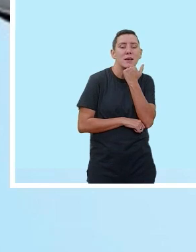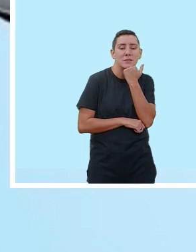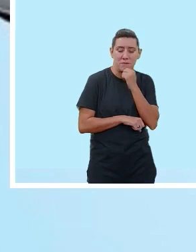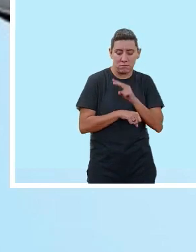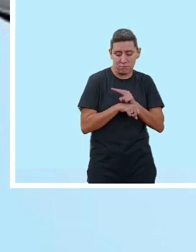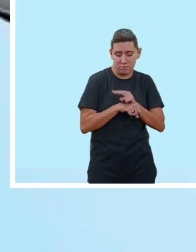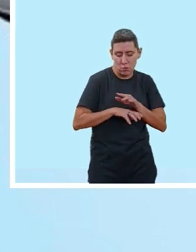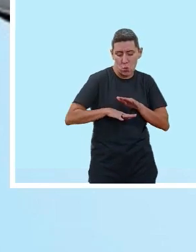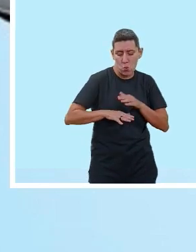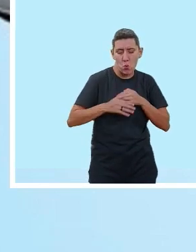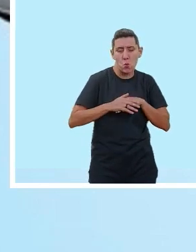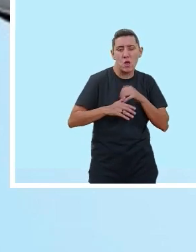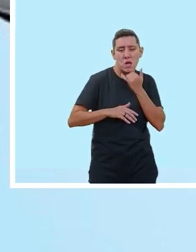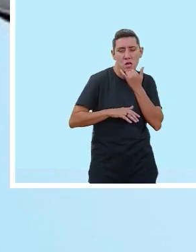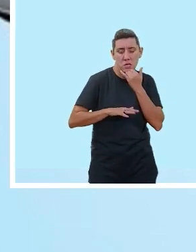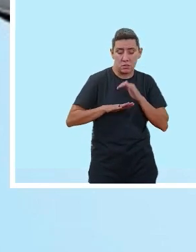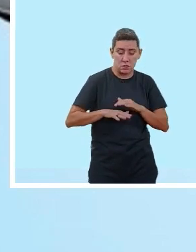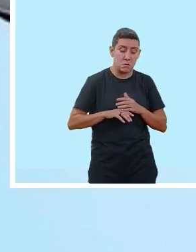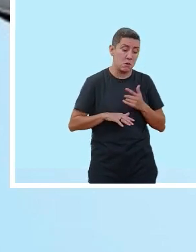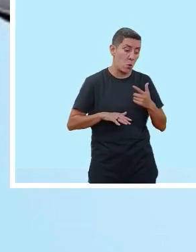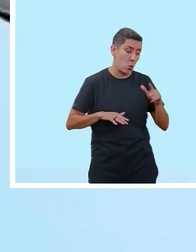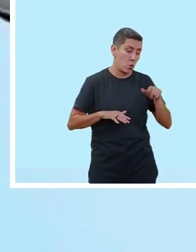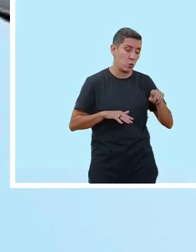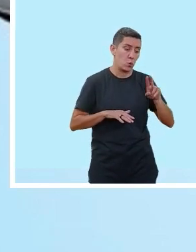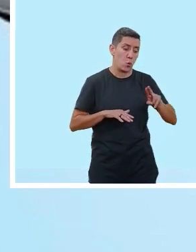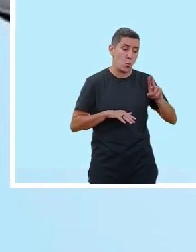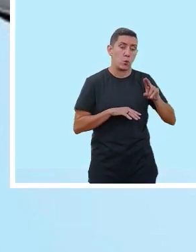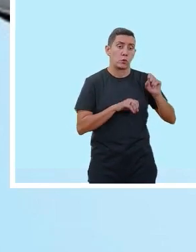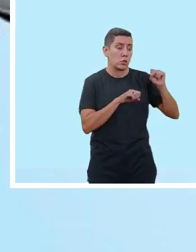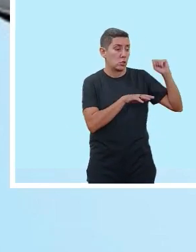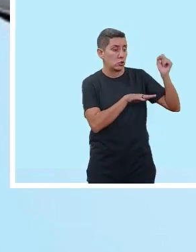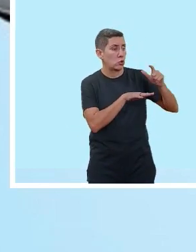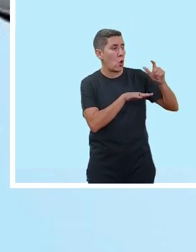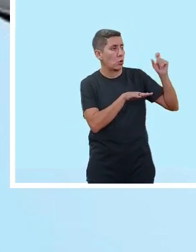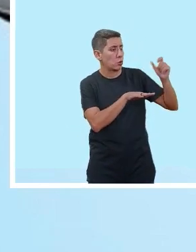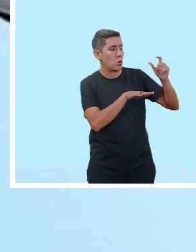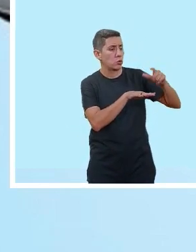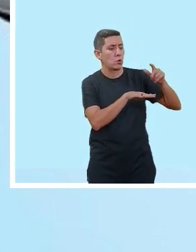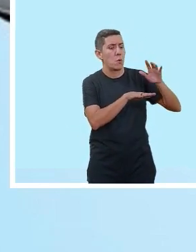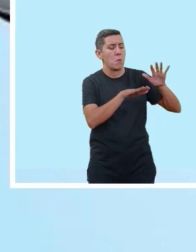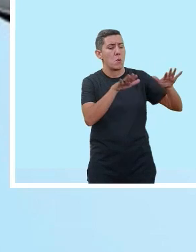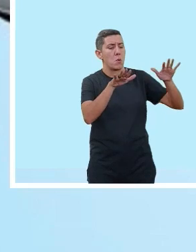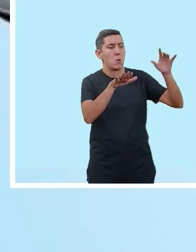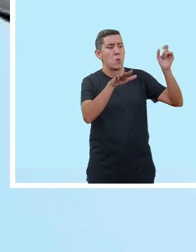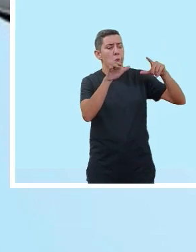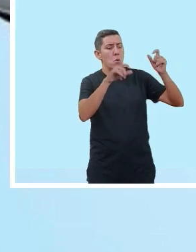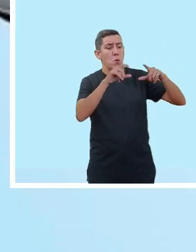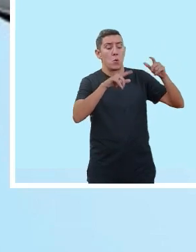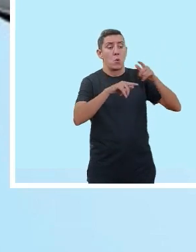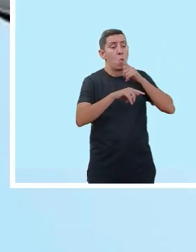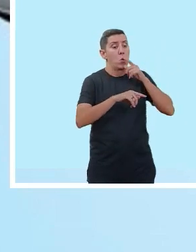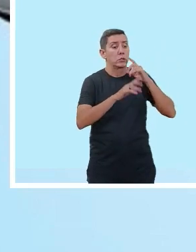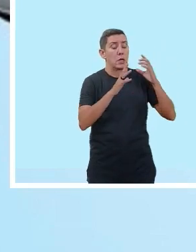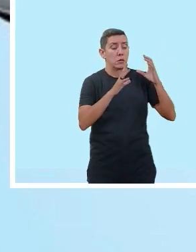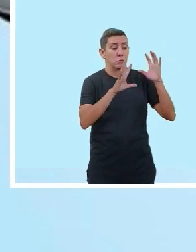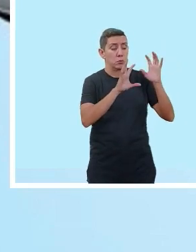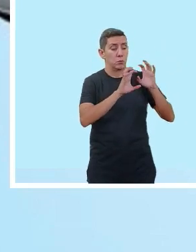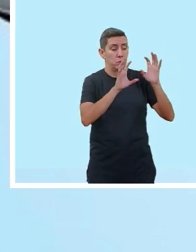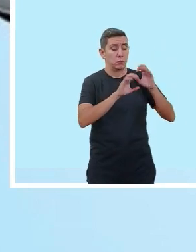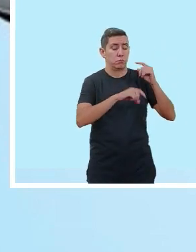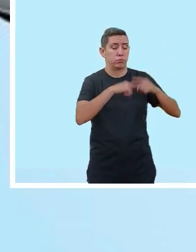inteligentes utilizando a energia solar de forma híbrida, para que quando você tem incidência de energia solar e geração, você não